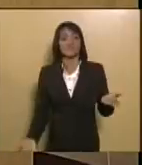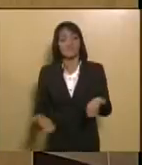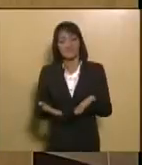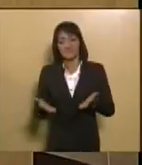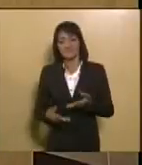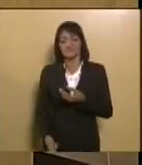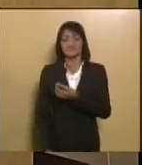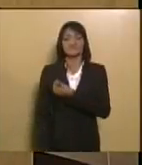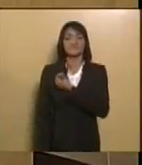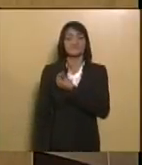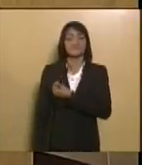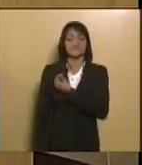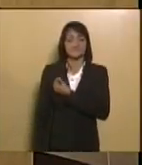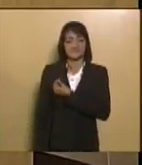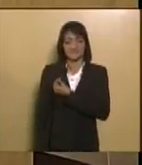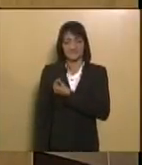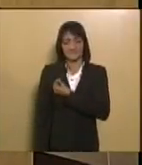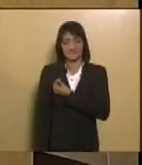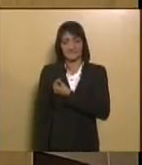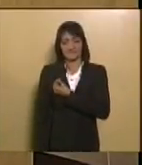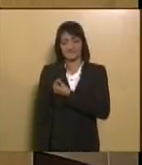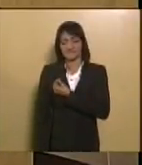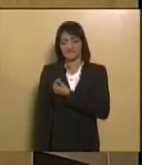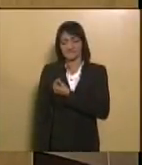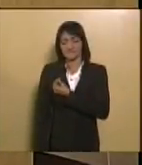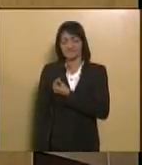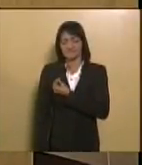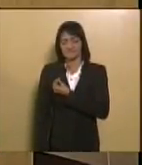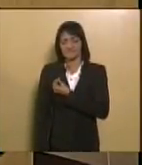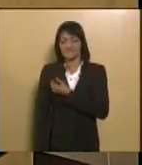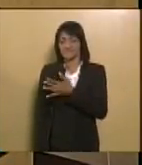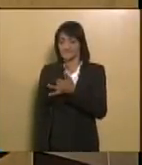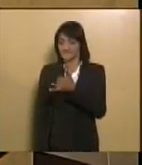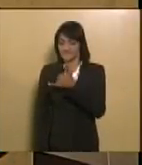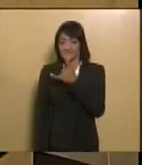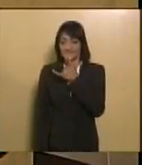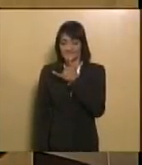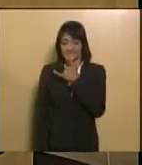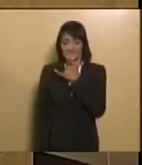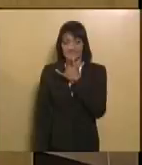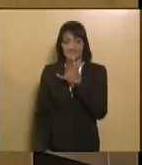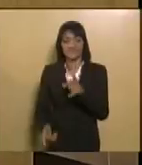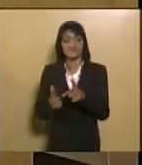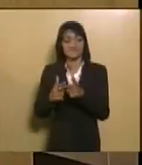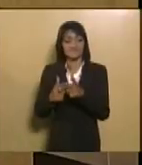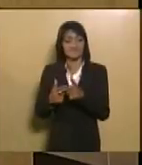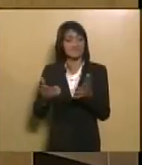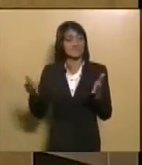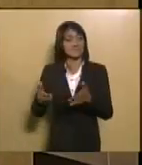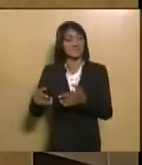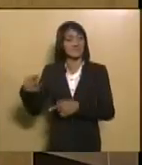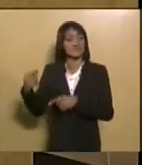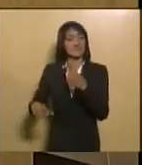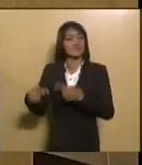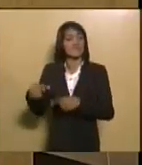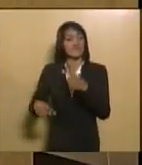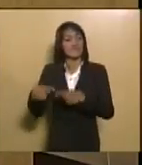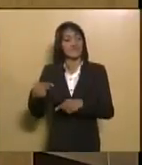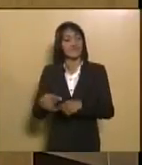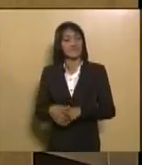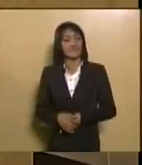nacional muito deprimente. Uma política nacional